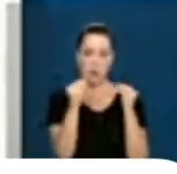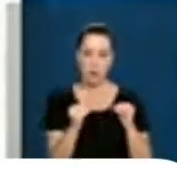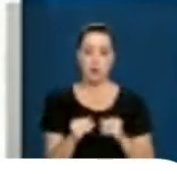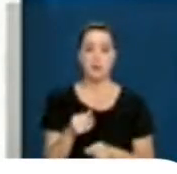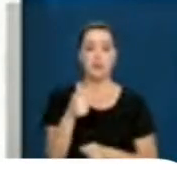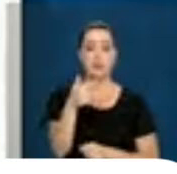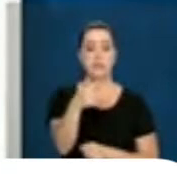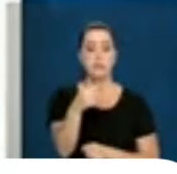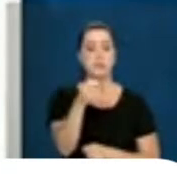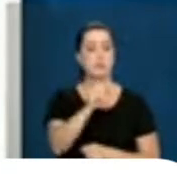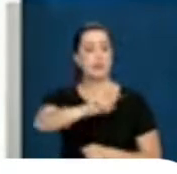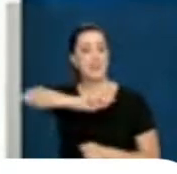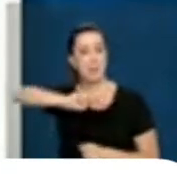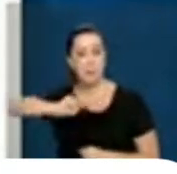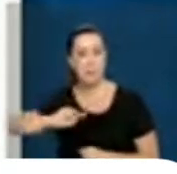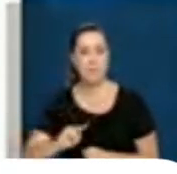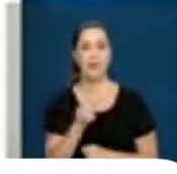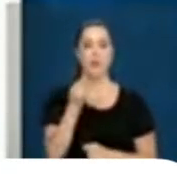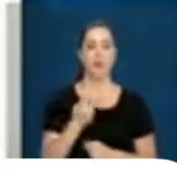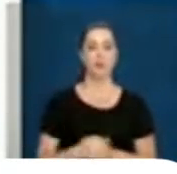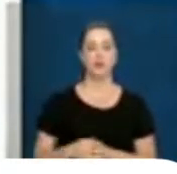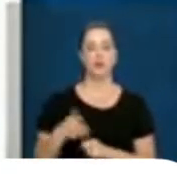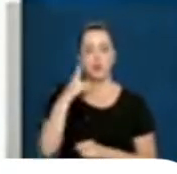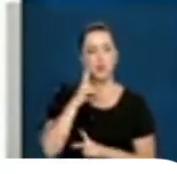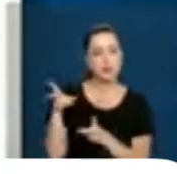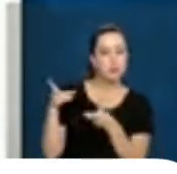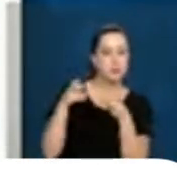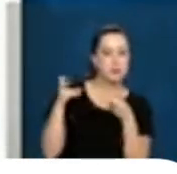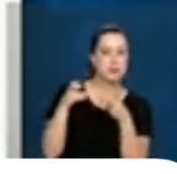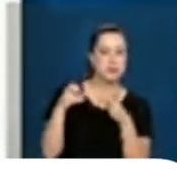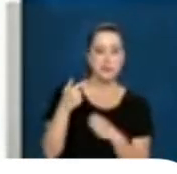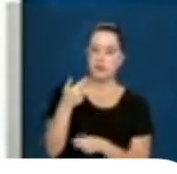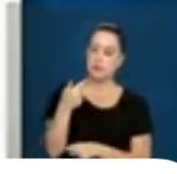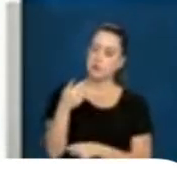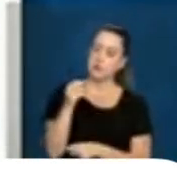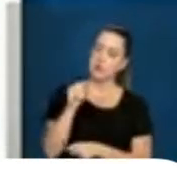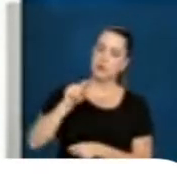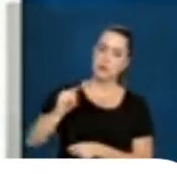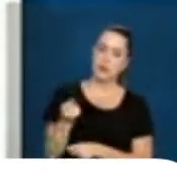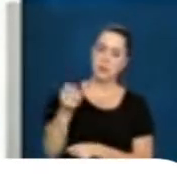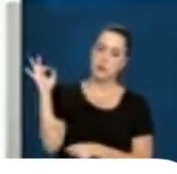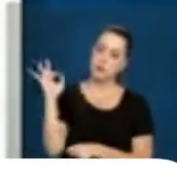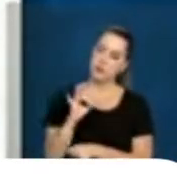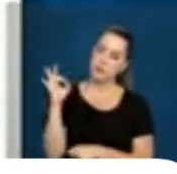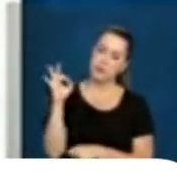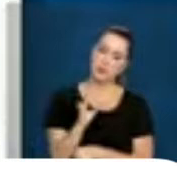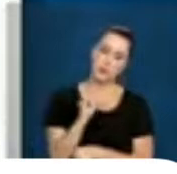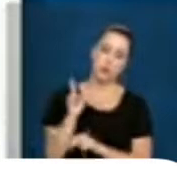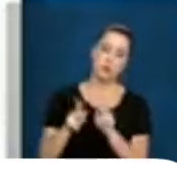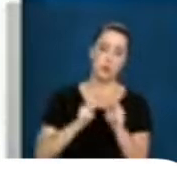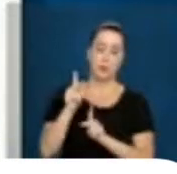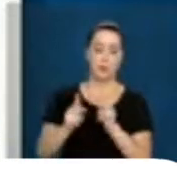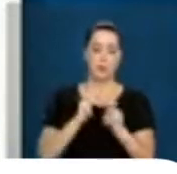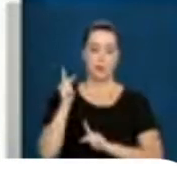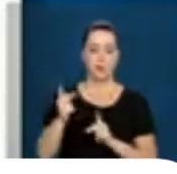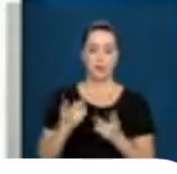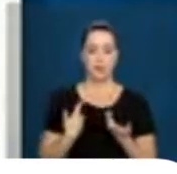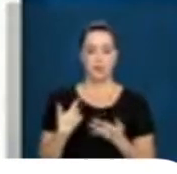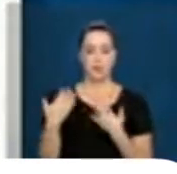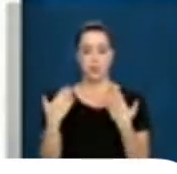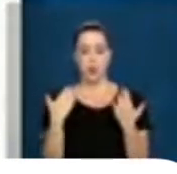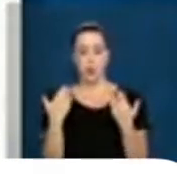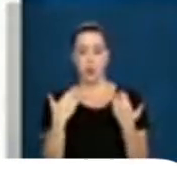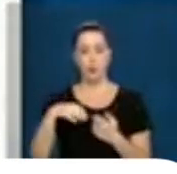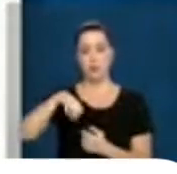mil registros. Quando nós olhamos esses 70 mil registros por fração da população, ou seja, eu pego